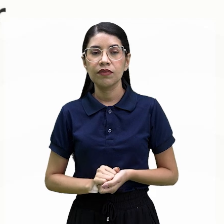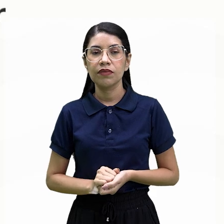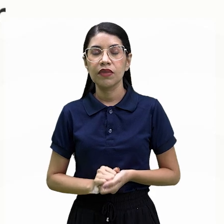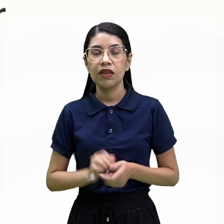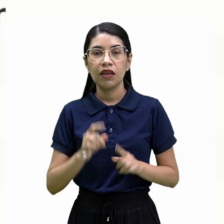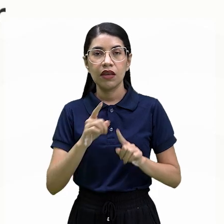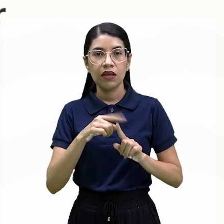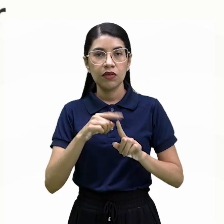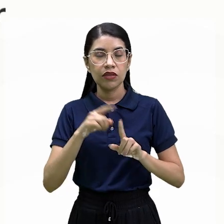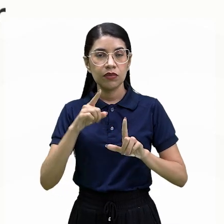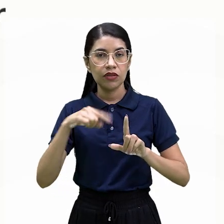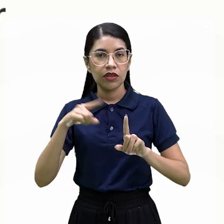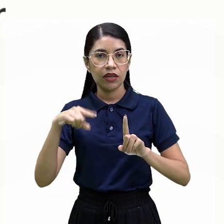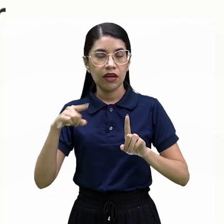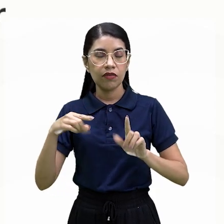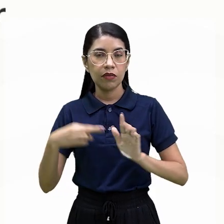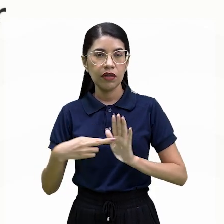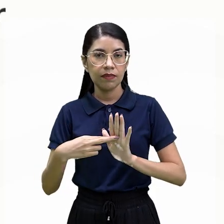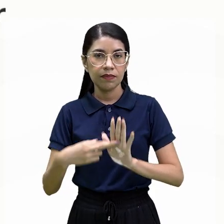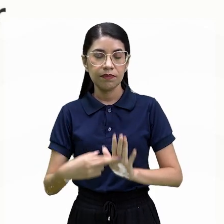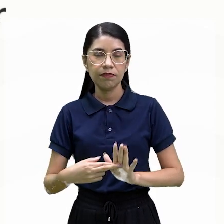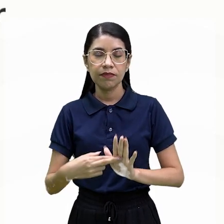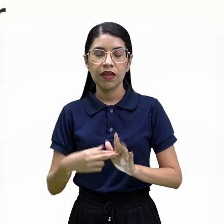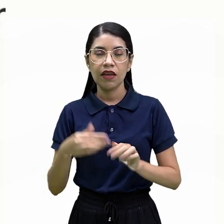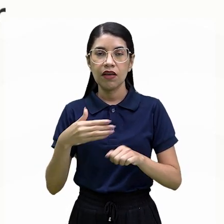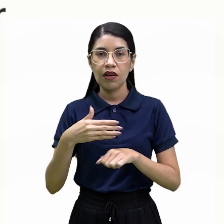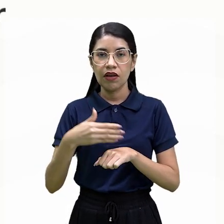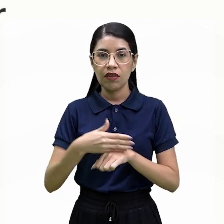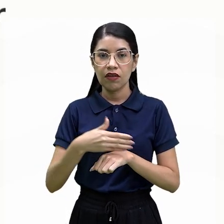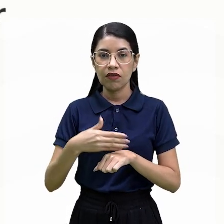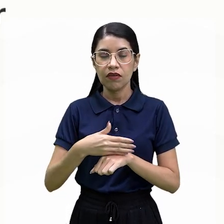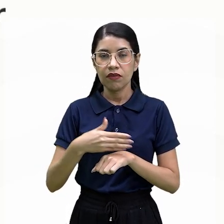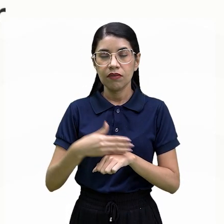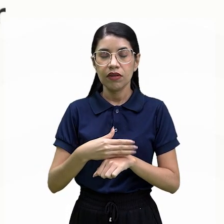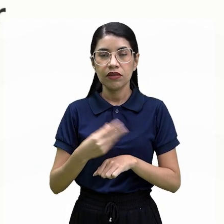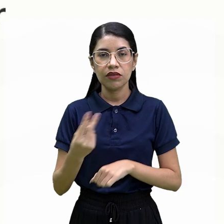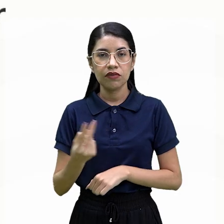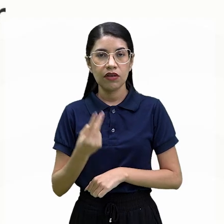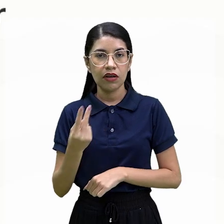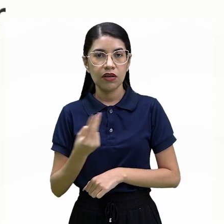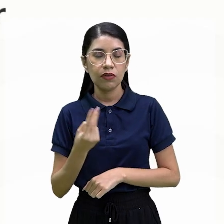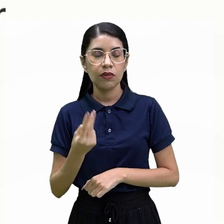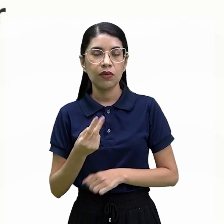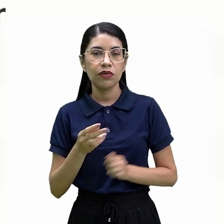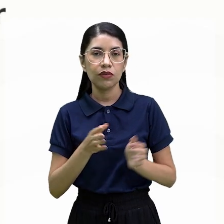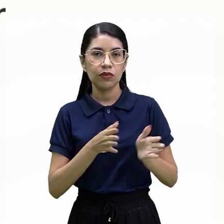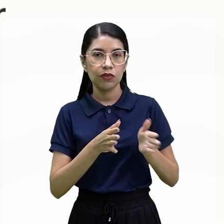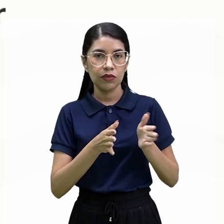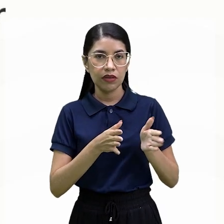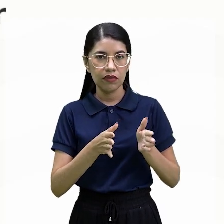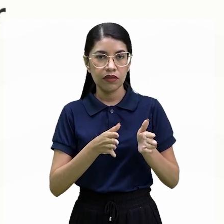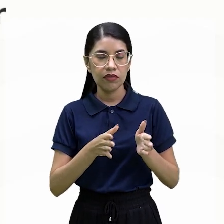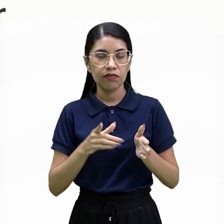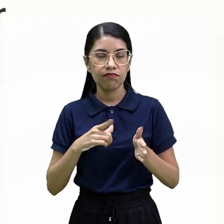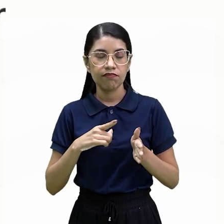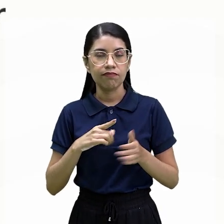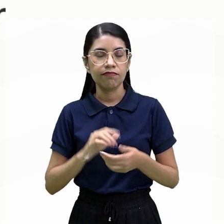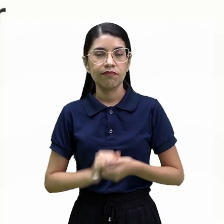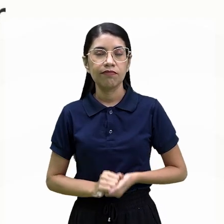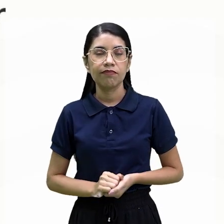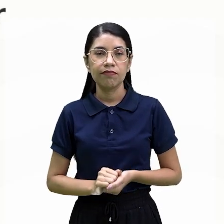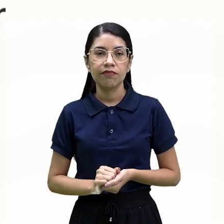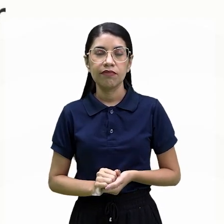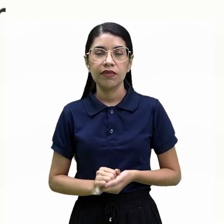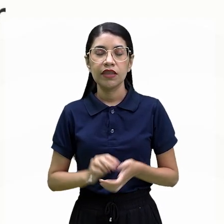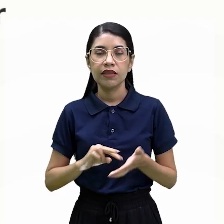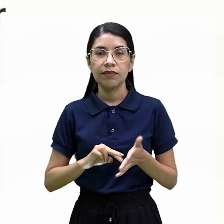que é um tipo de gráfico usado para representar frequências de valores em determinados intervalos. Ou seja,